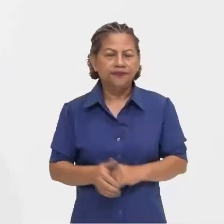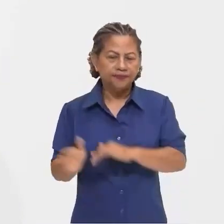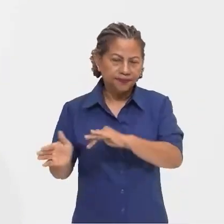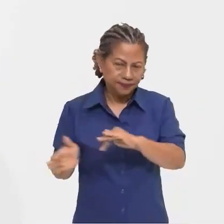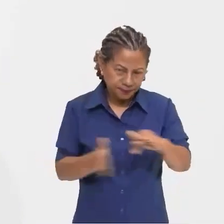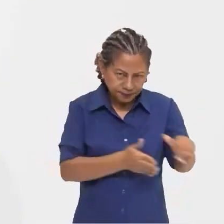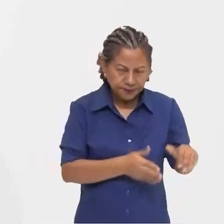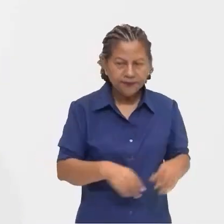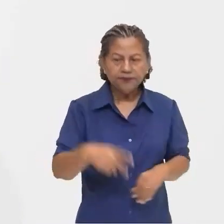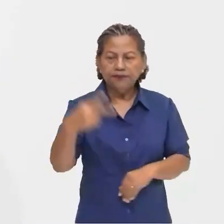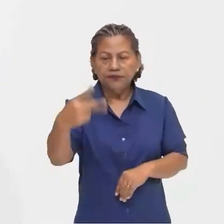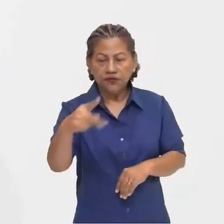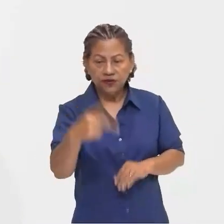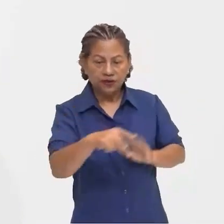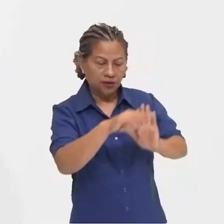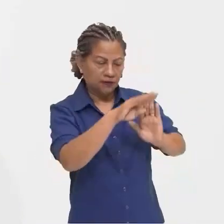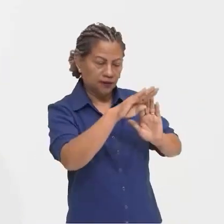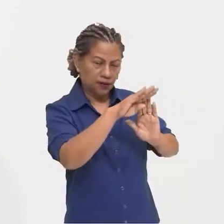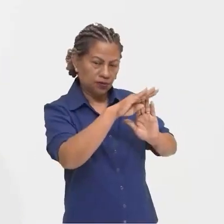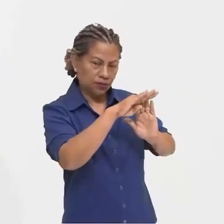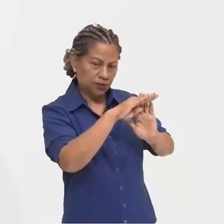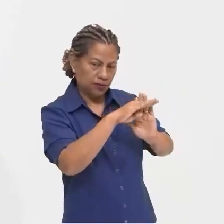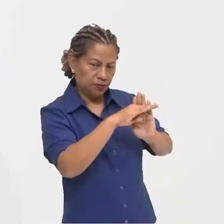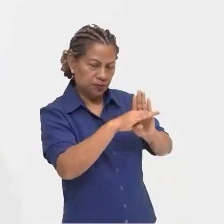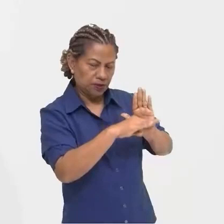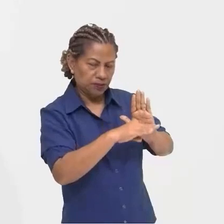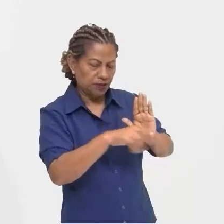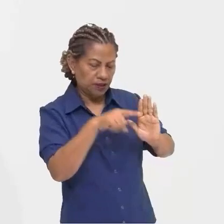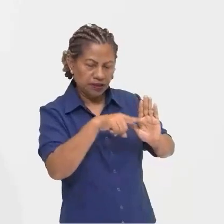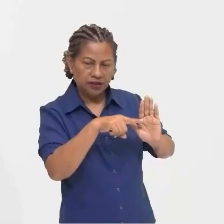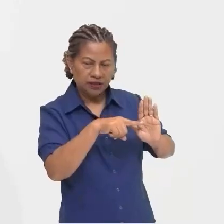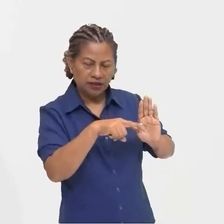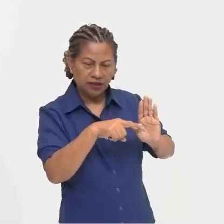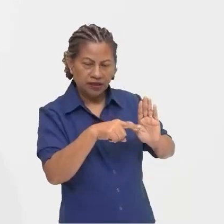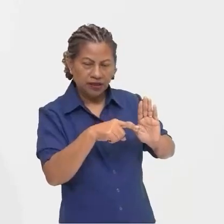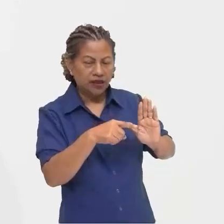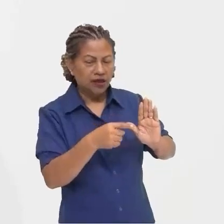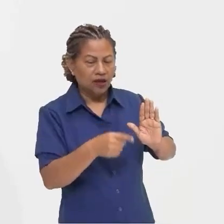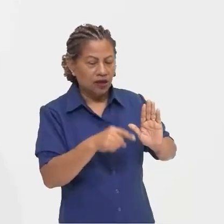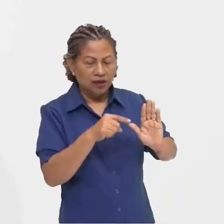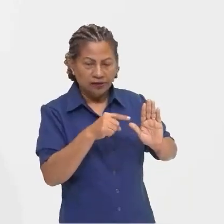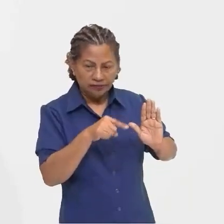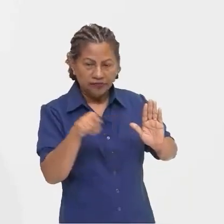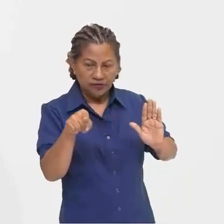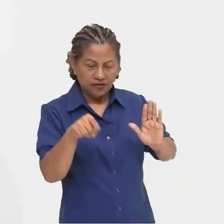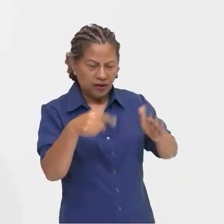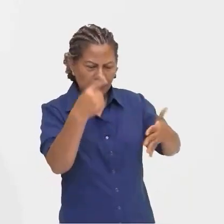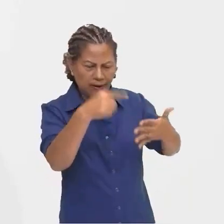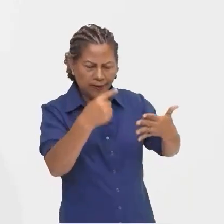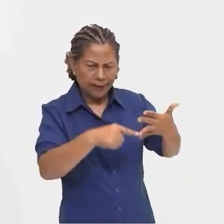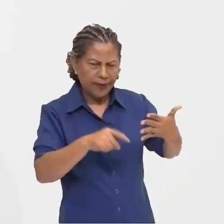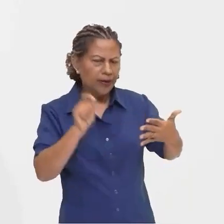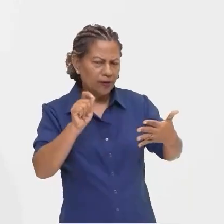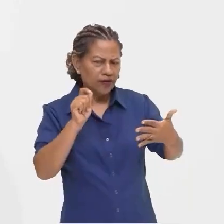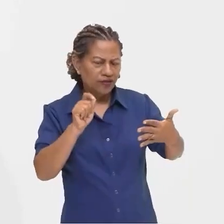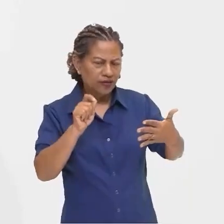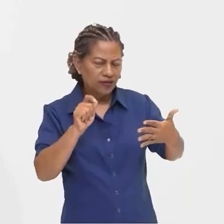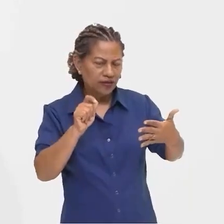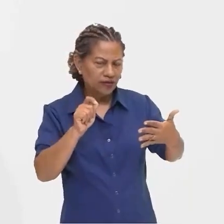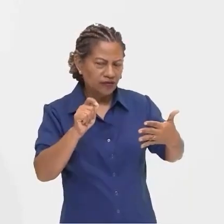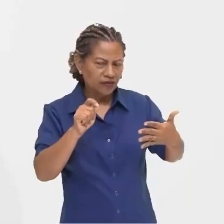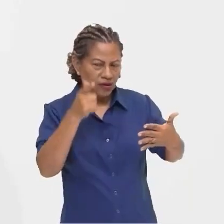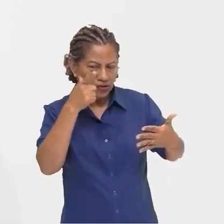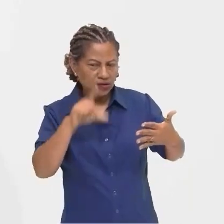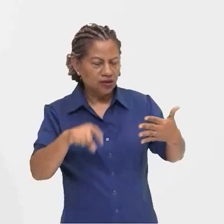certo? Essa parte a gente já viu. A gente vai listar os pontos fortes e os pontos fracos e a gente vai tentar traçar um objetivo. Eu trouxe